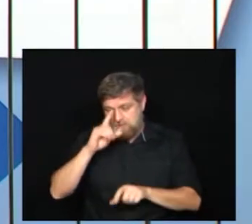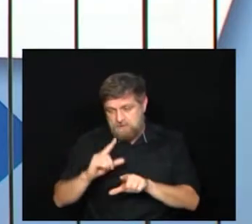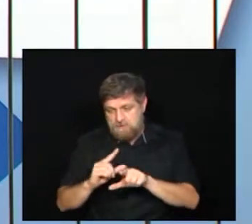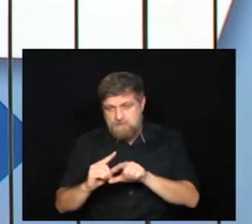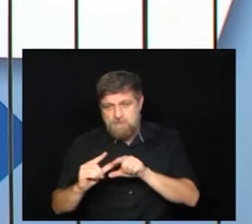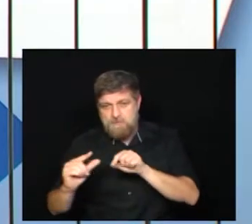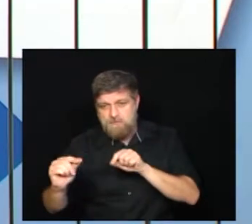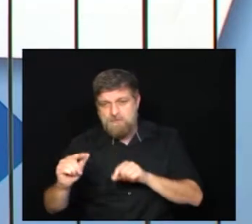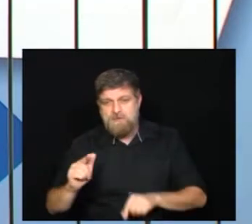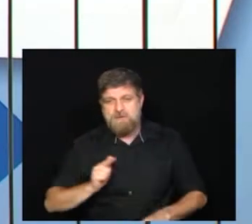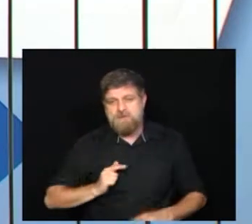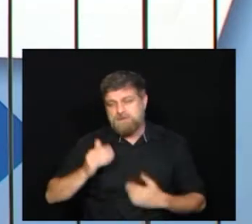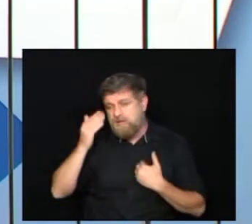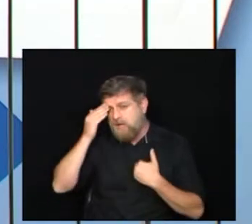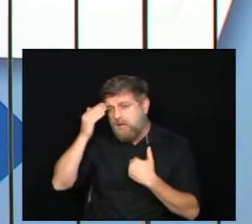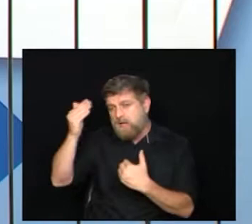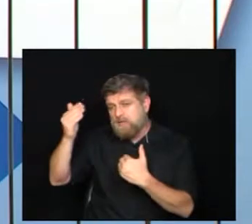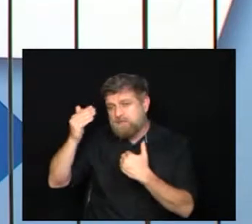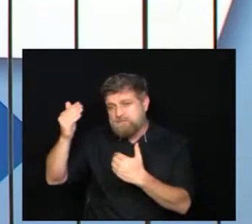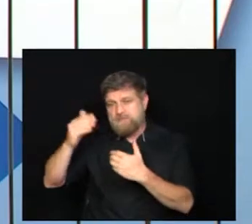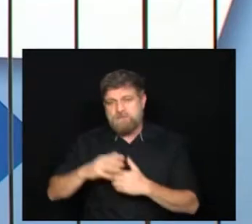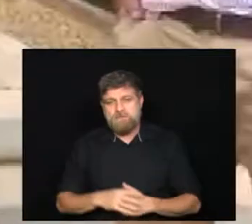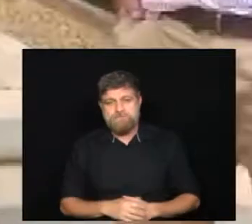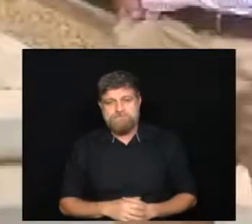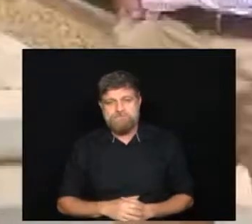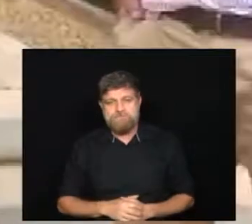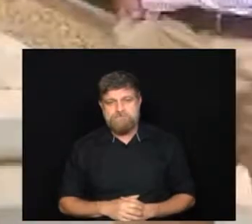uma mensagem de agradecimento.